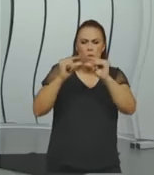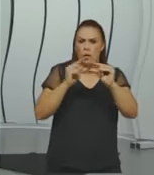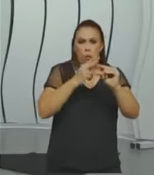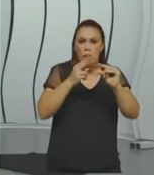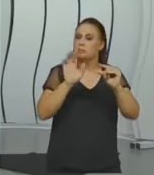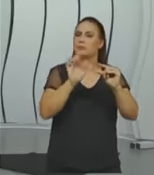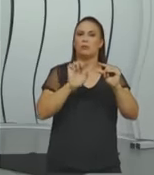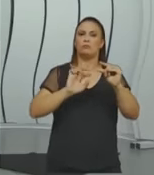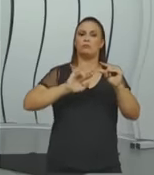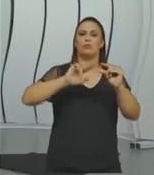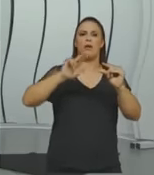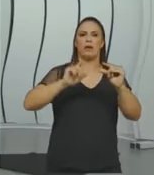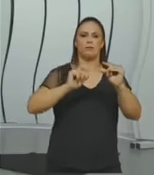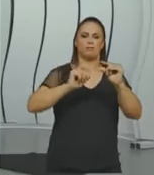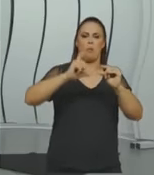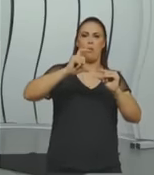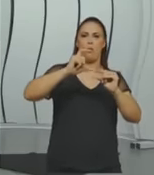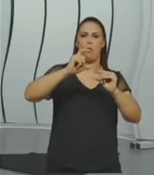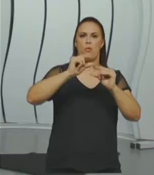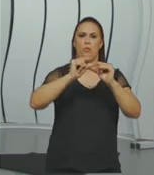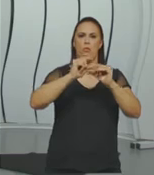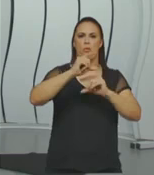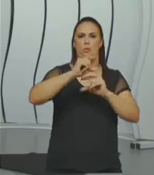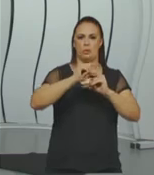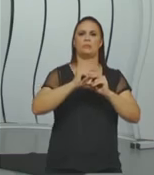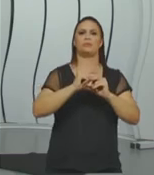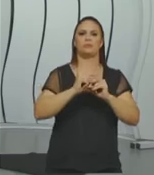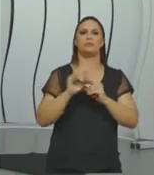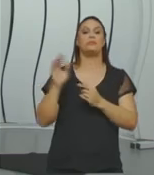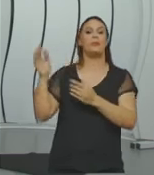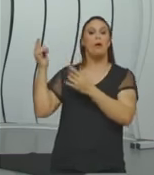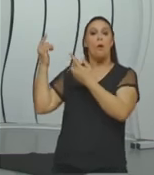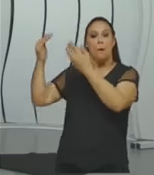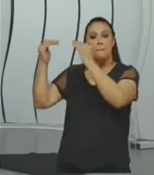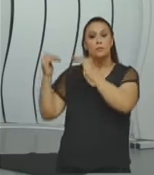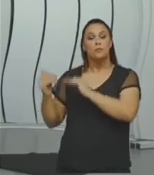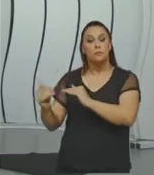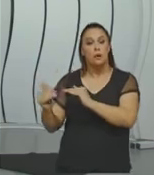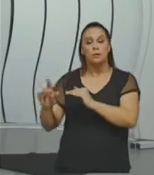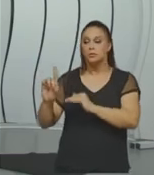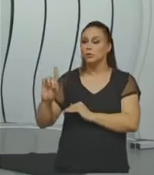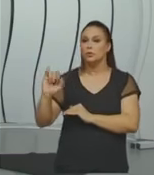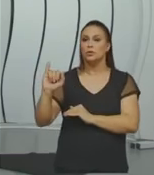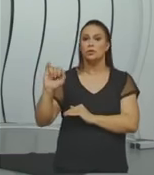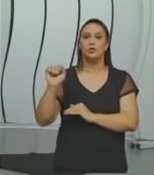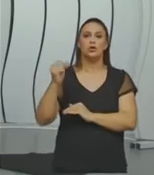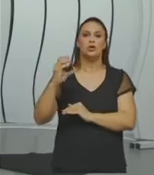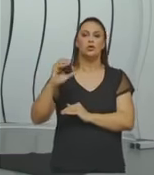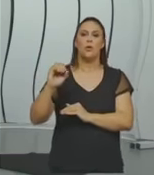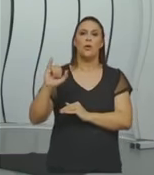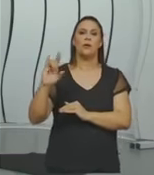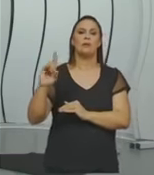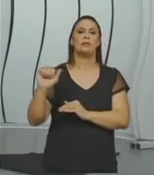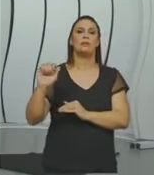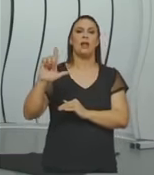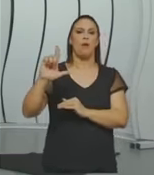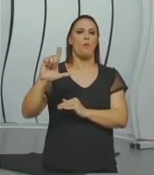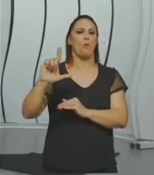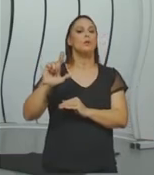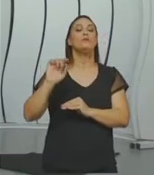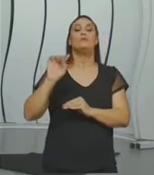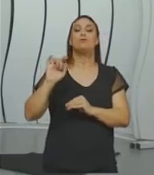aqui. Então, o polo animal está aqui, olha, ocorre essa segmentação discoidal somente na superfície.